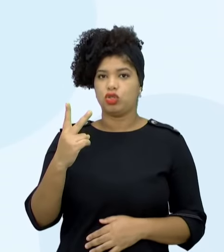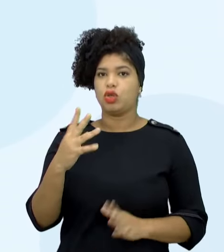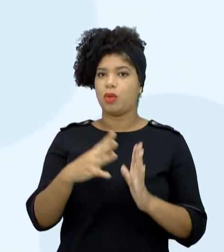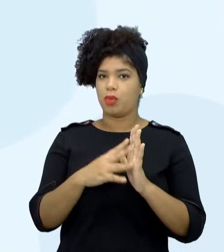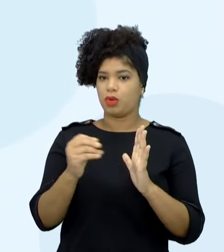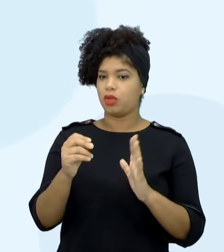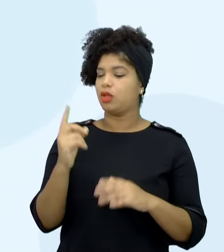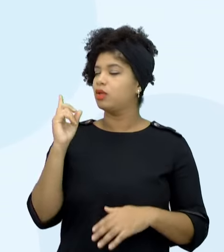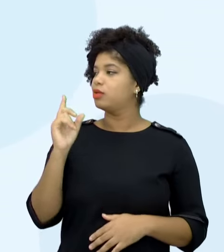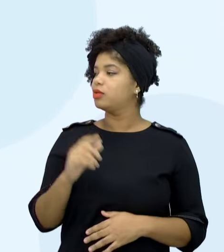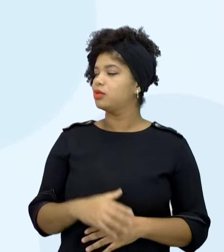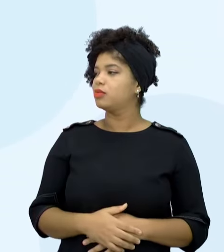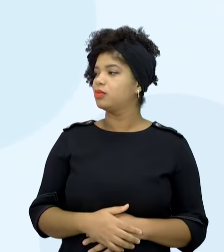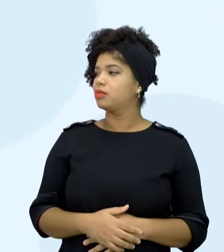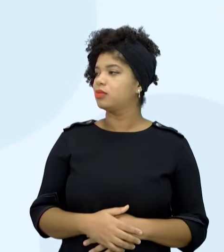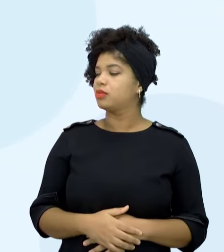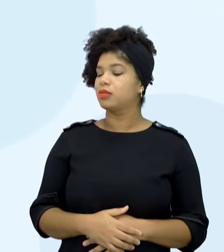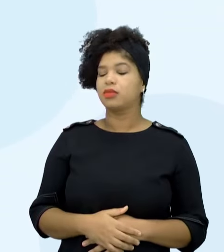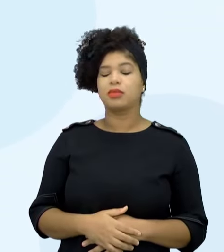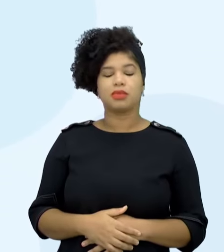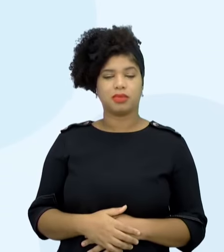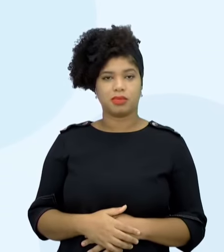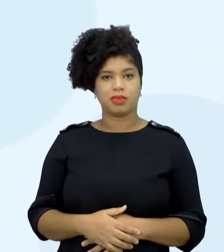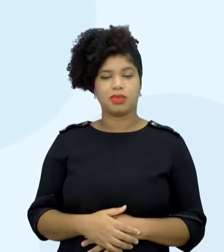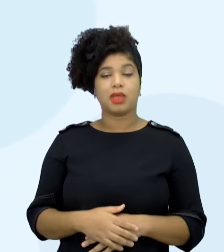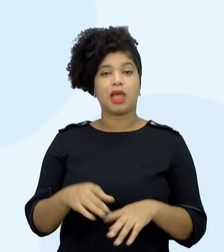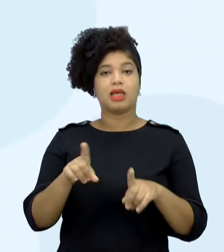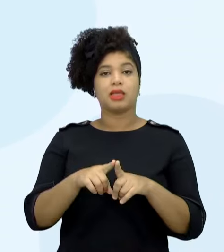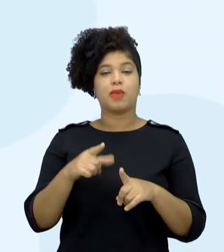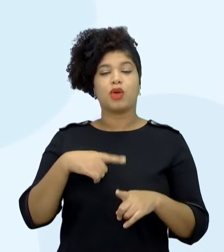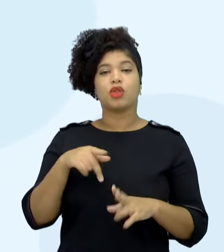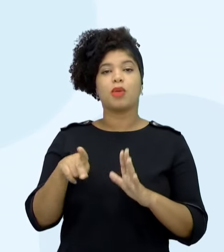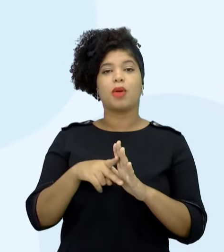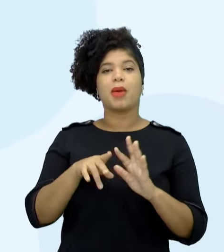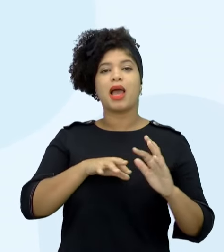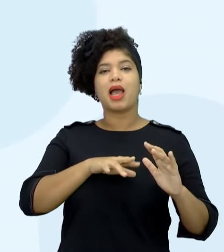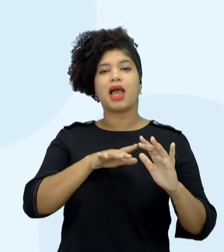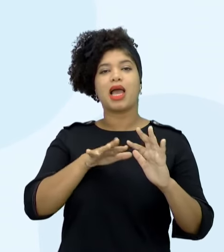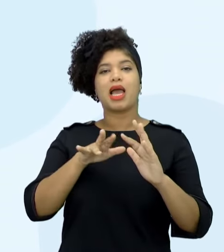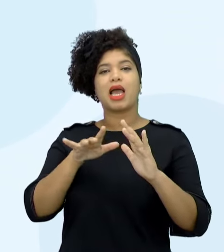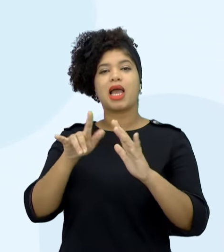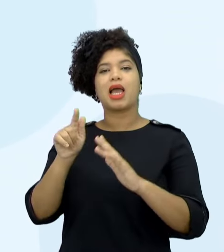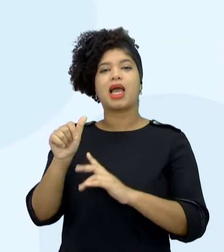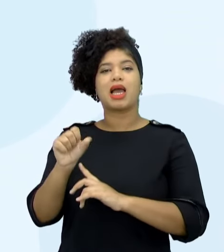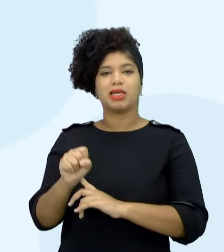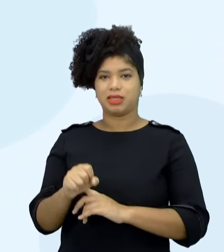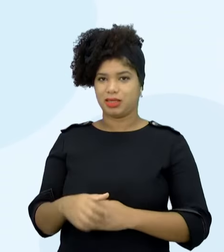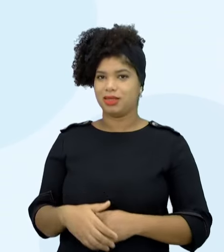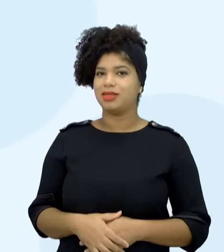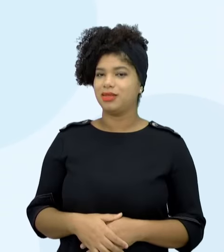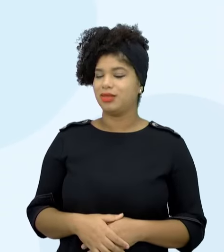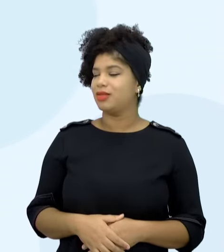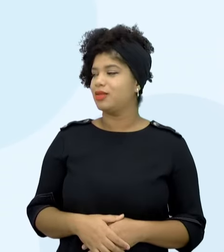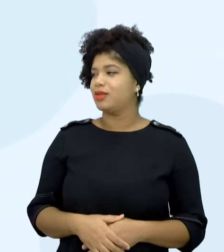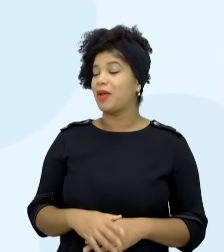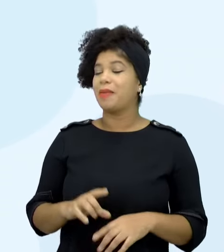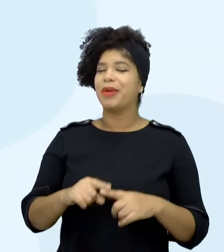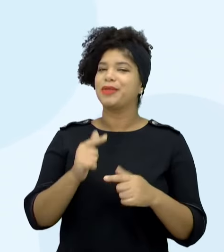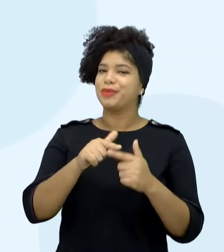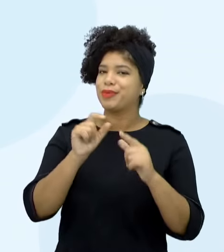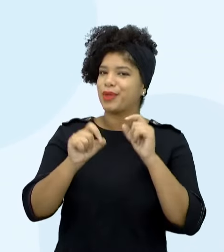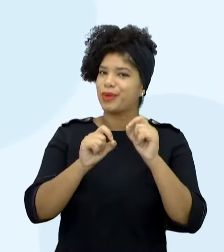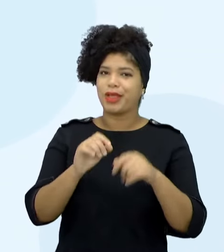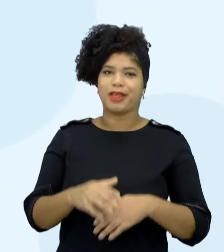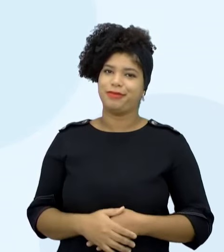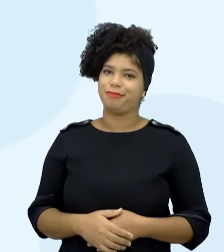que é incandescente e a lâmpada também de gás, né? A fluorescente também. Bom, aqui o problema é o seguinte, não